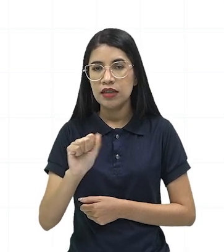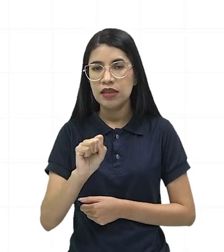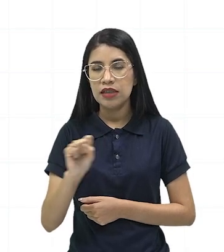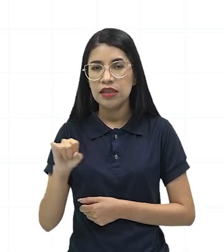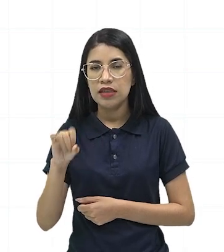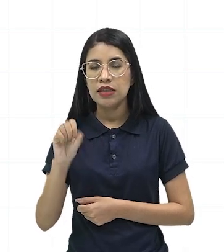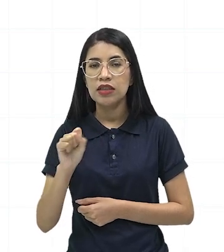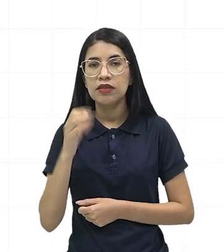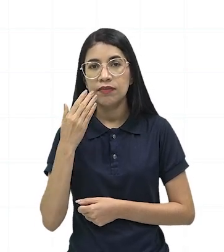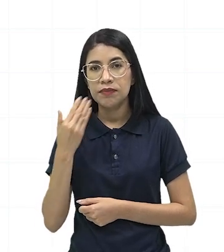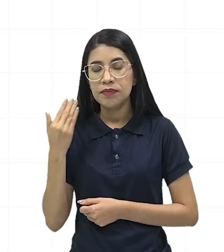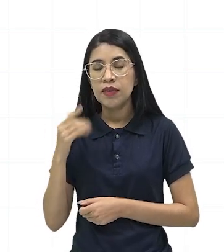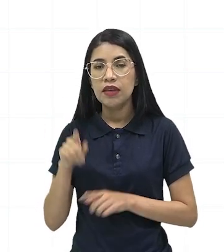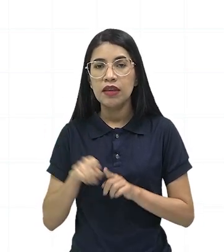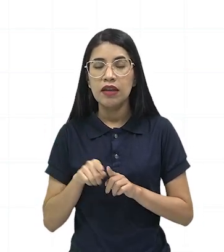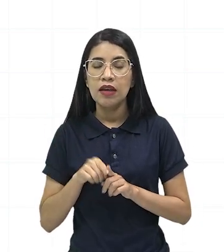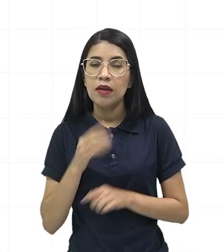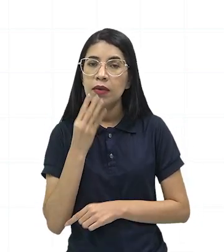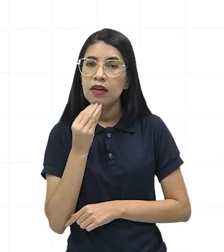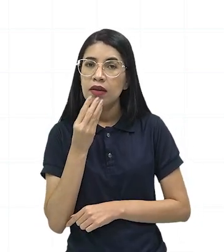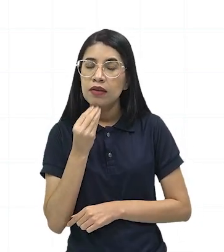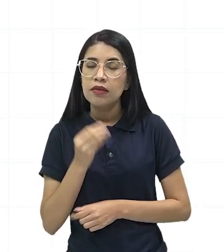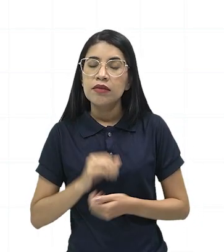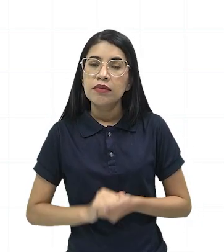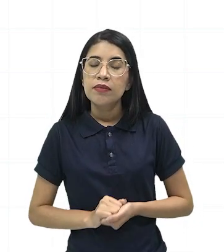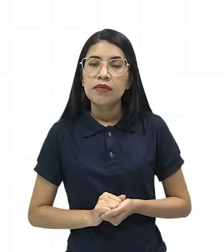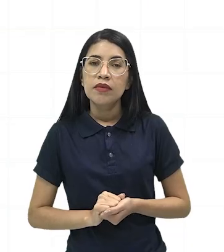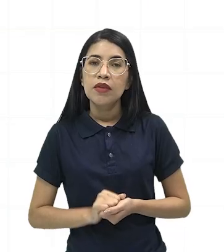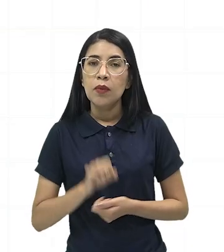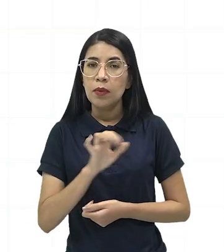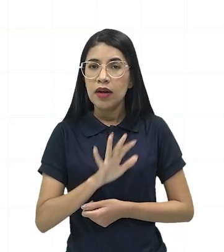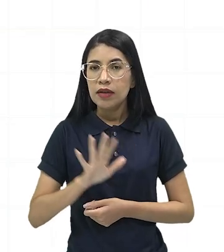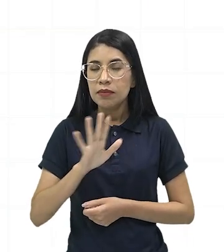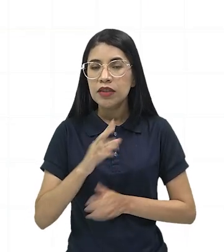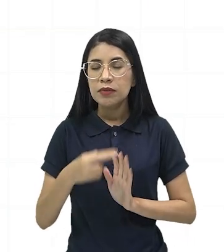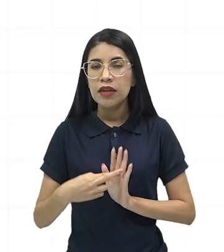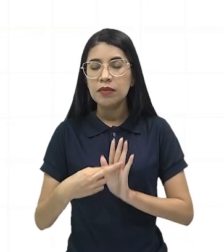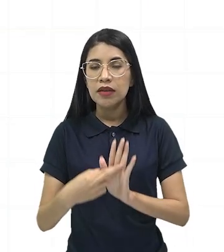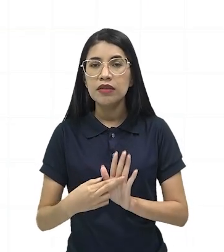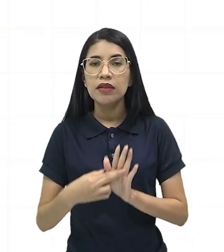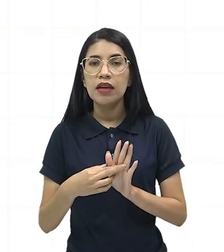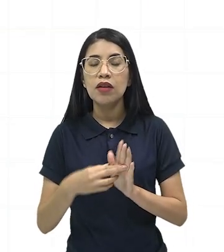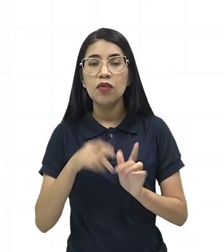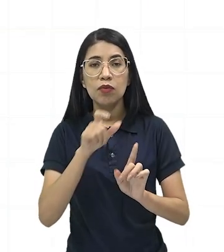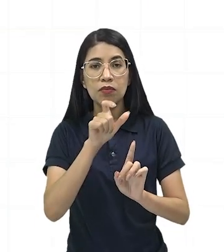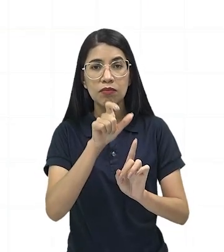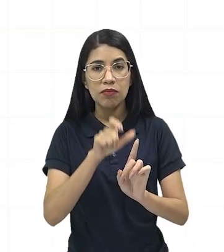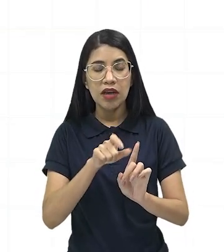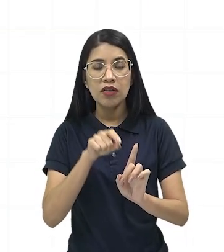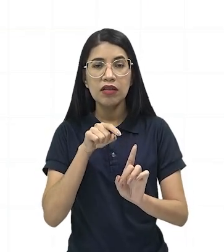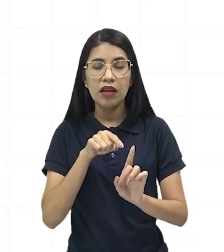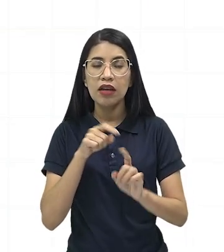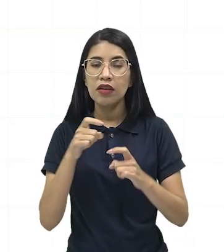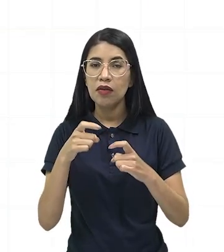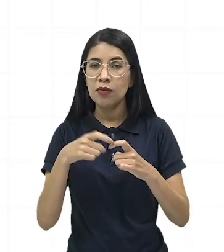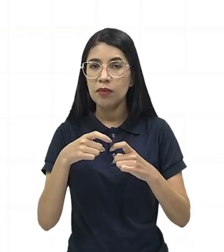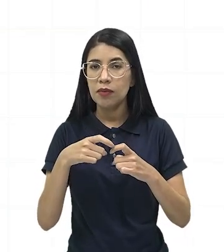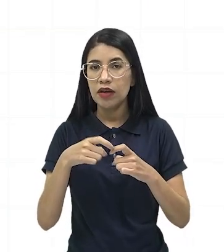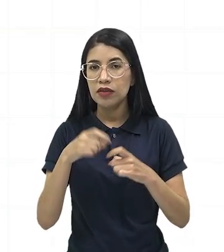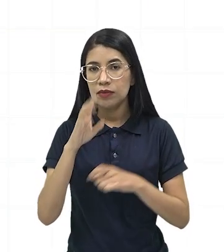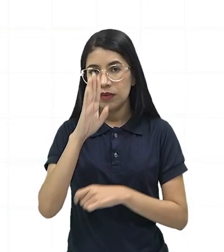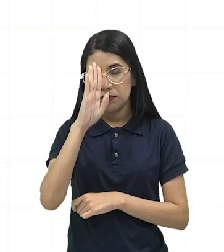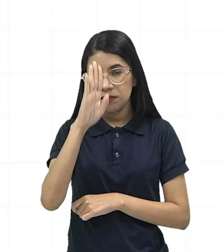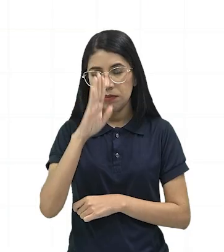desenho ilustrativo dele, né? Até mesmo como representando o personagem, né? O personagem principal da obra,